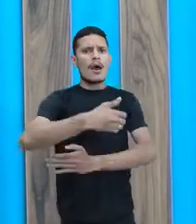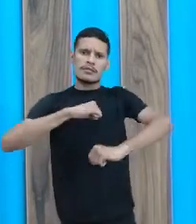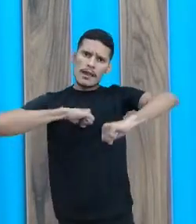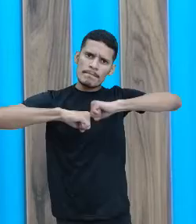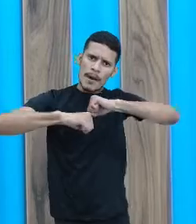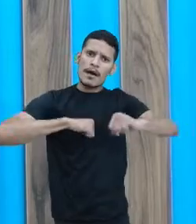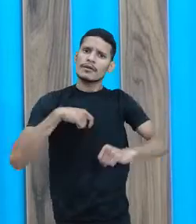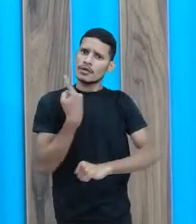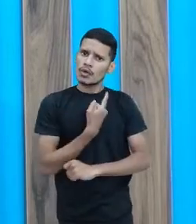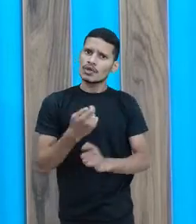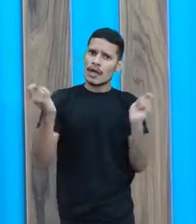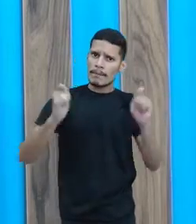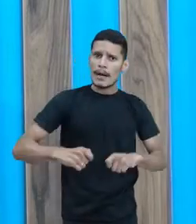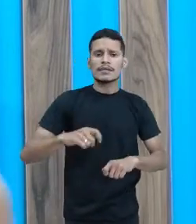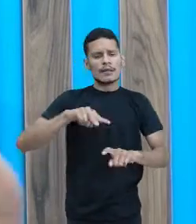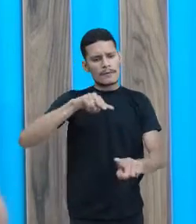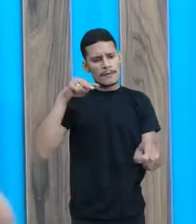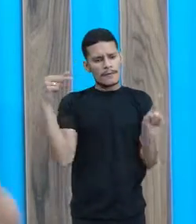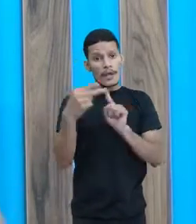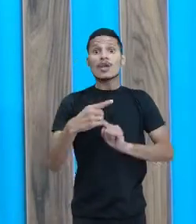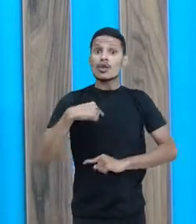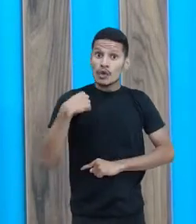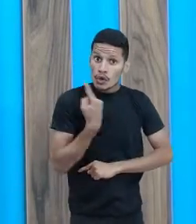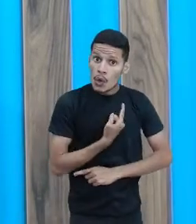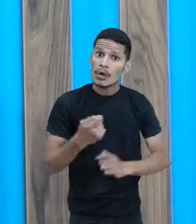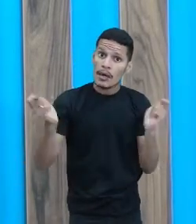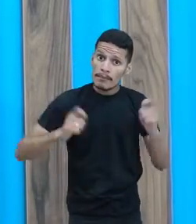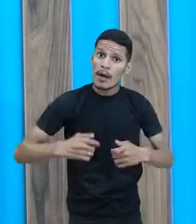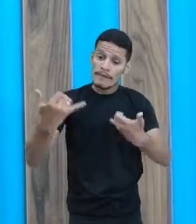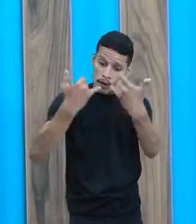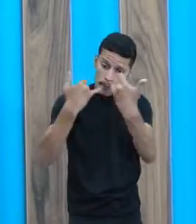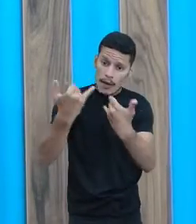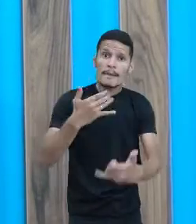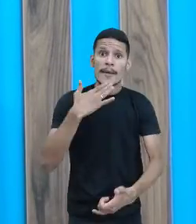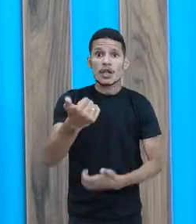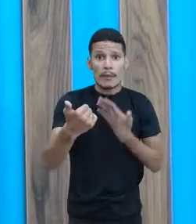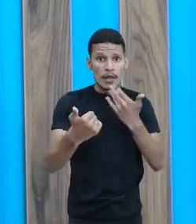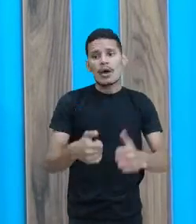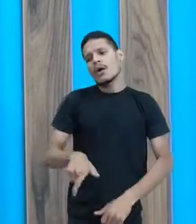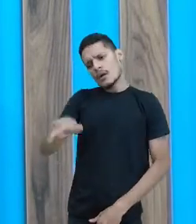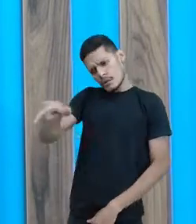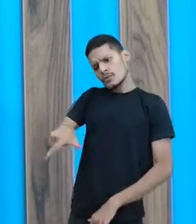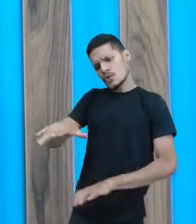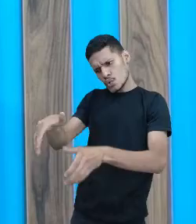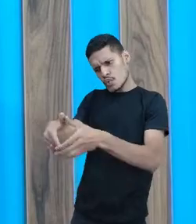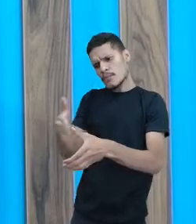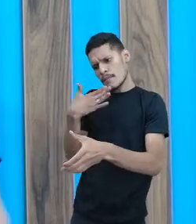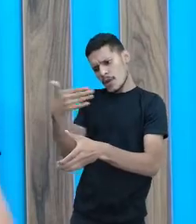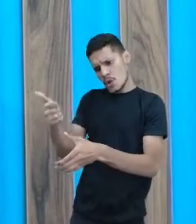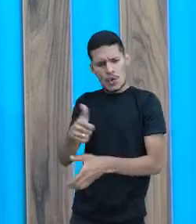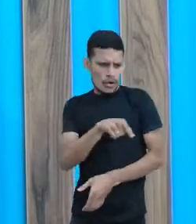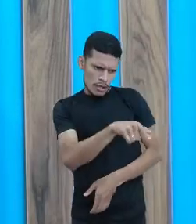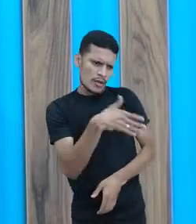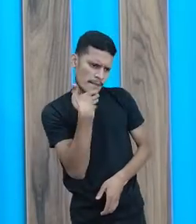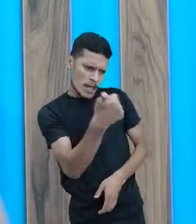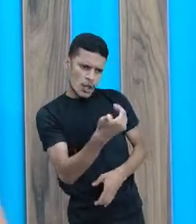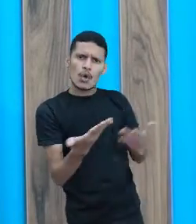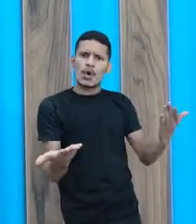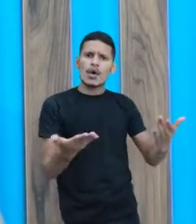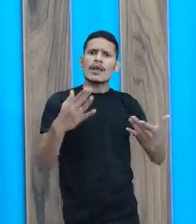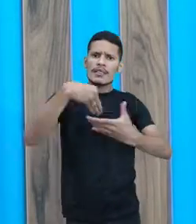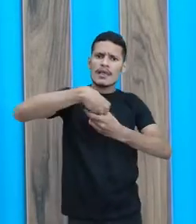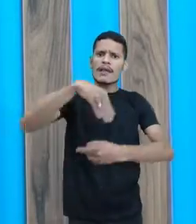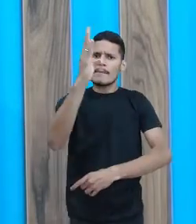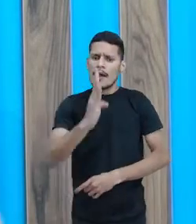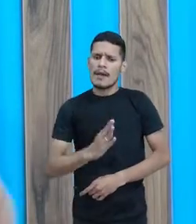gente chegue aí a uma perspectiva, nós possamos nos informar melhor e dizer assim: não, essa posição A ou a posição B, ela é melhor para o país, é melhor